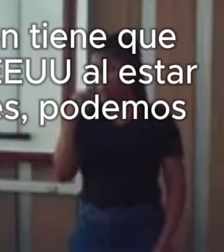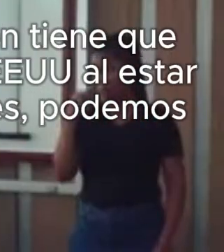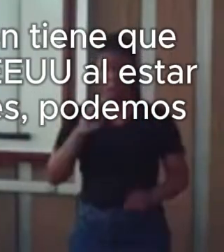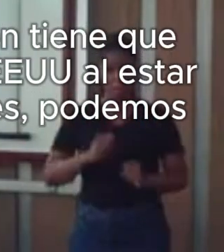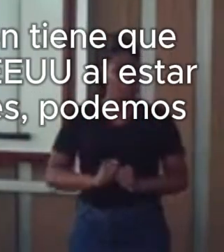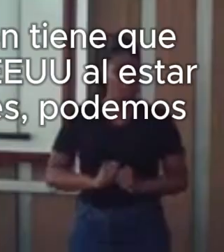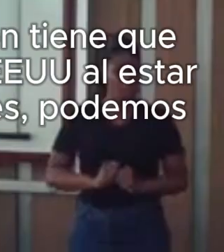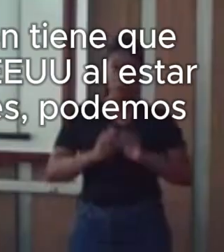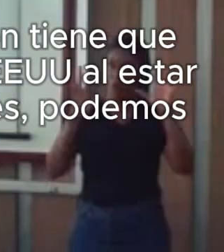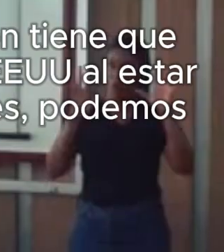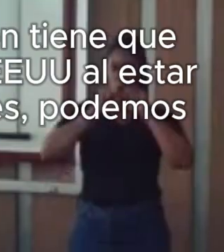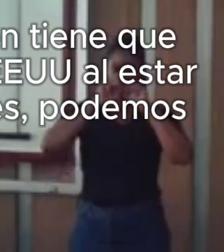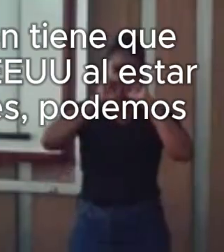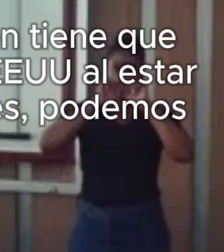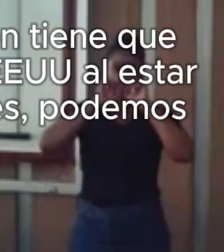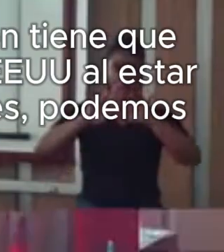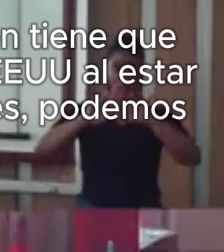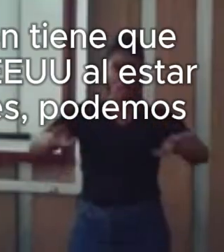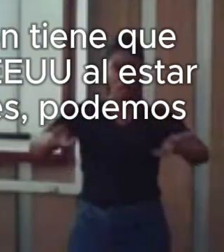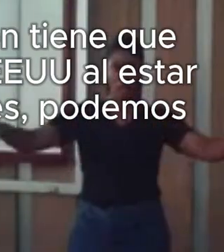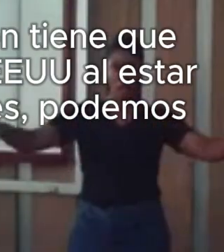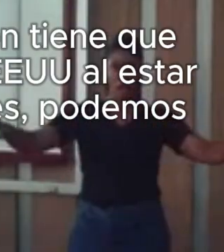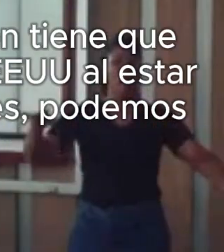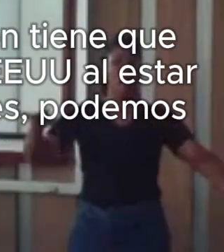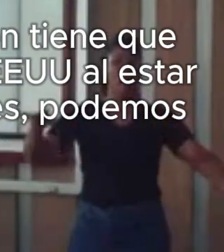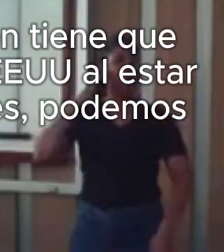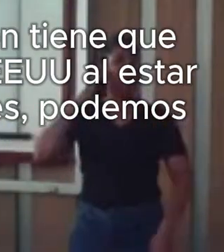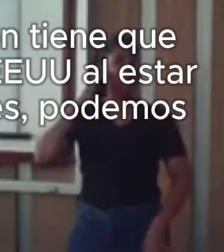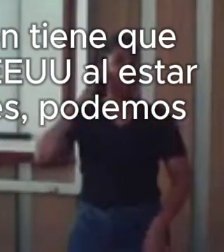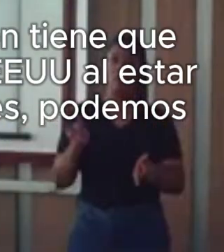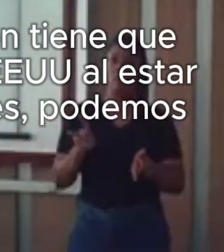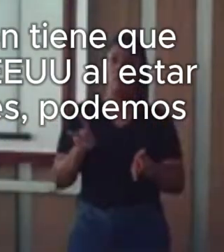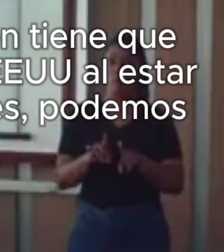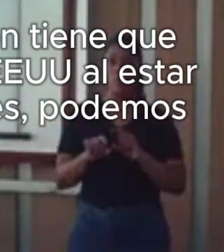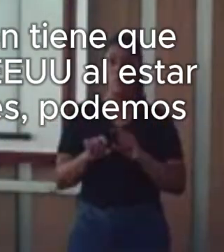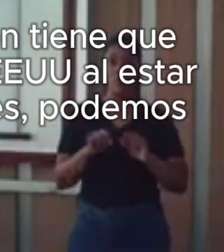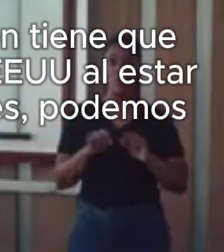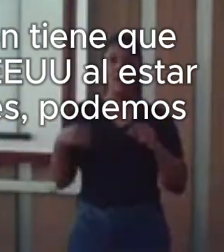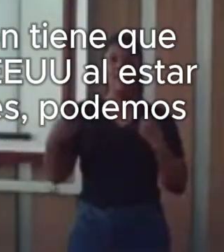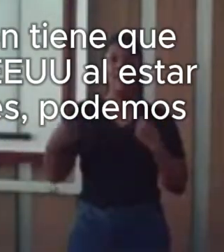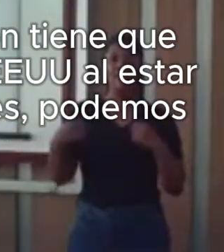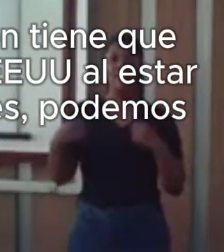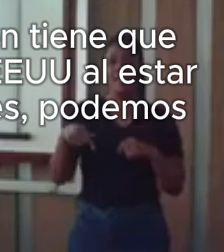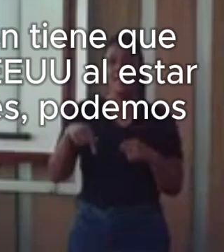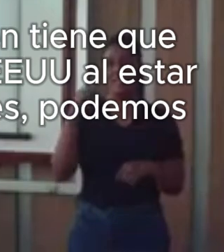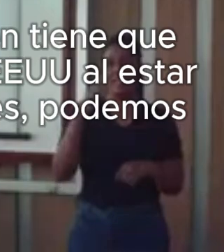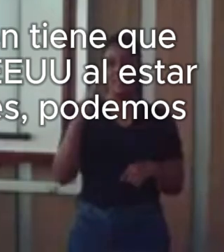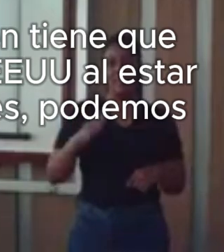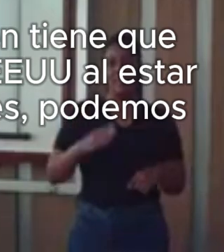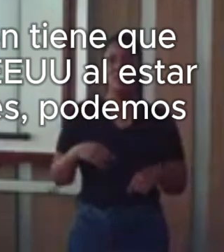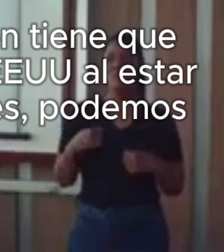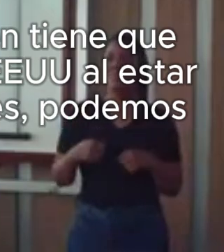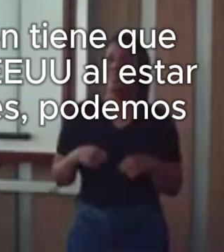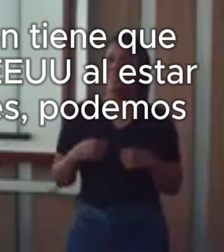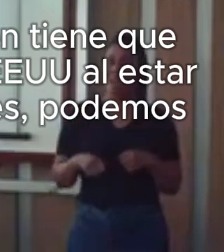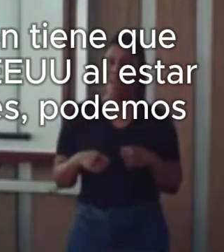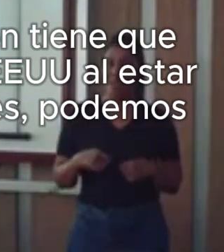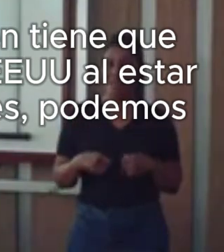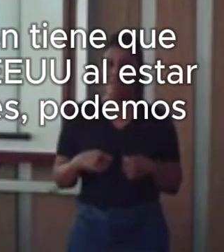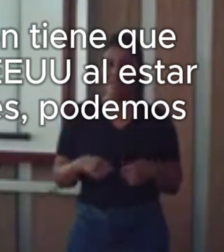Eu acho que isso tem a ver também com a demanda que o Brasil tinha, né, nesse